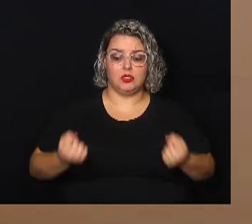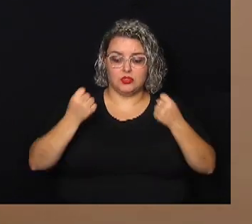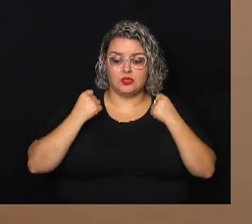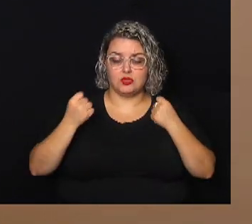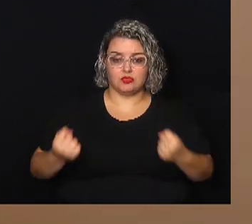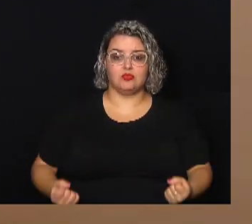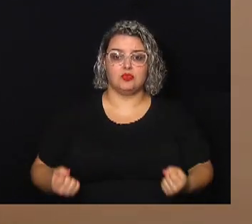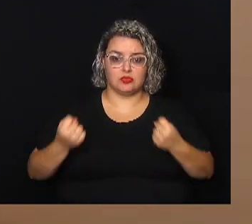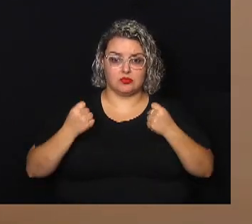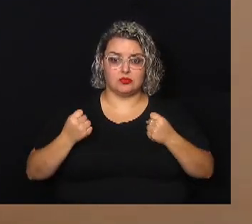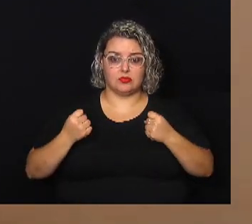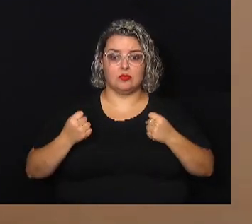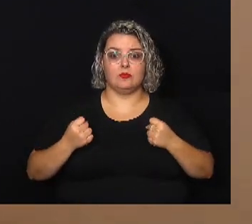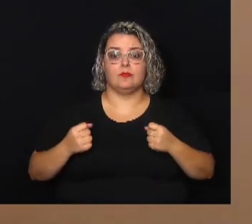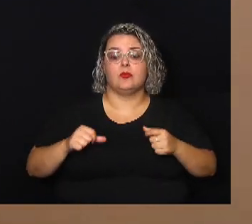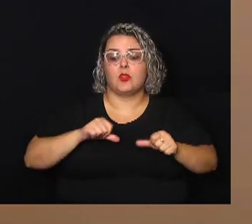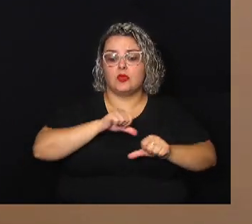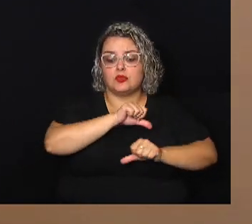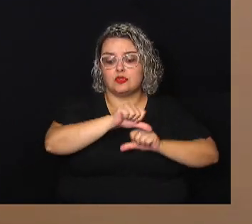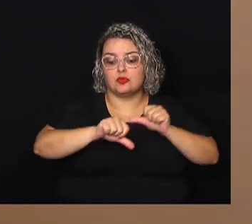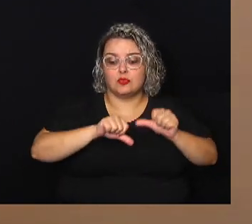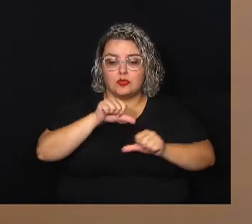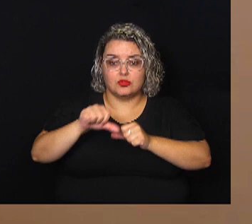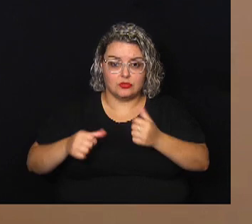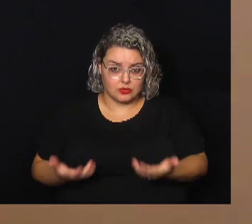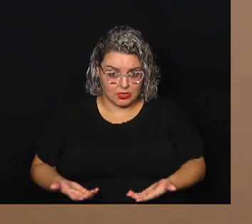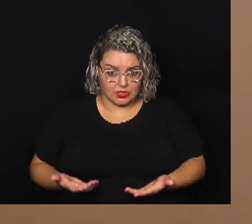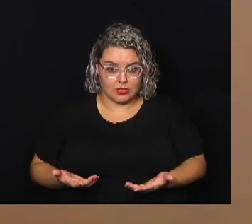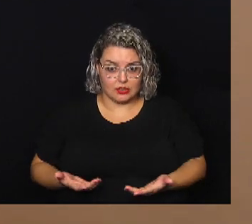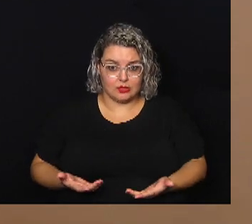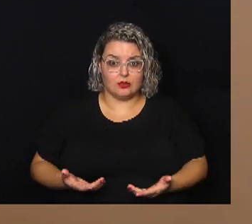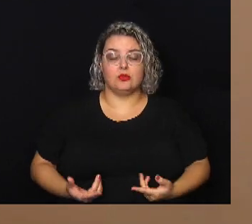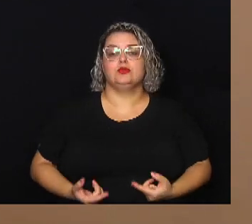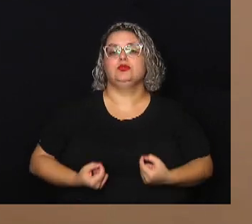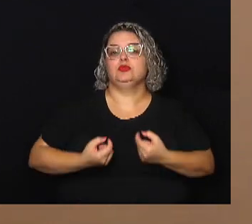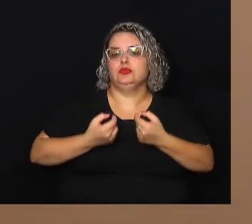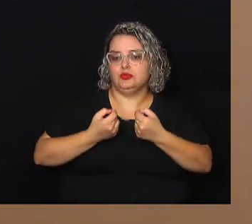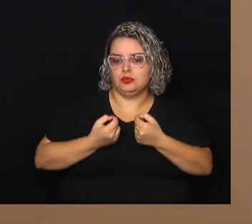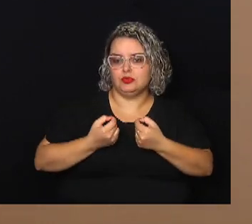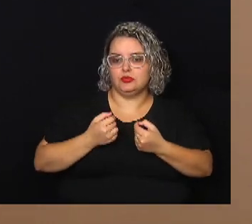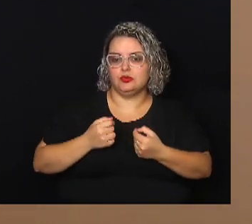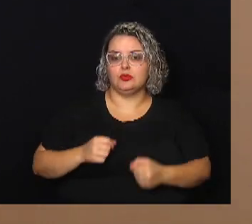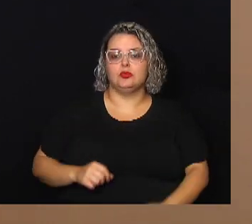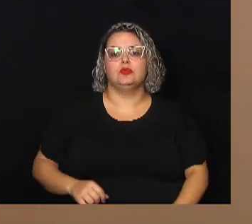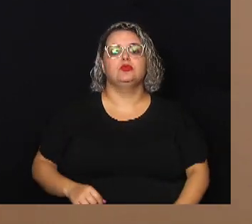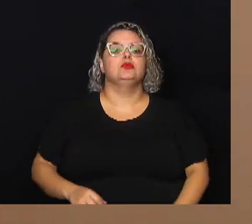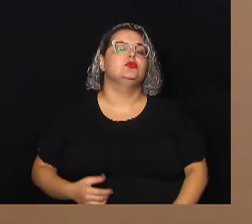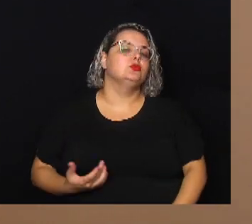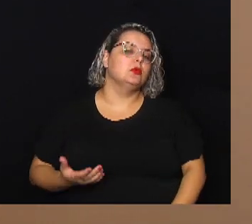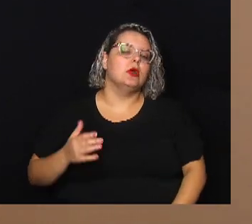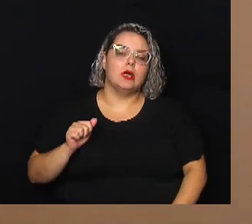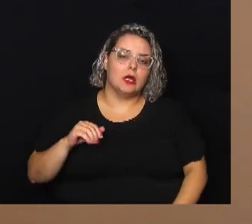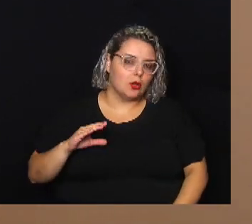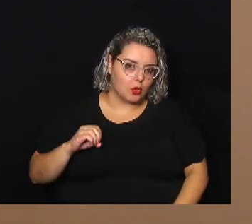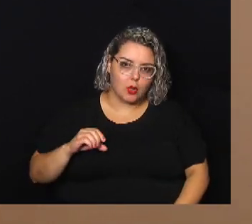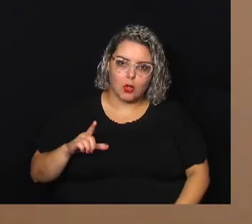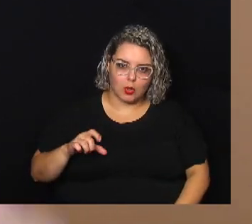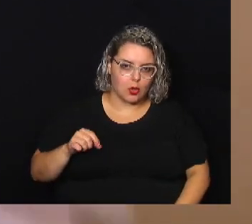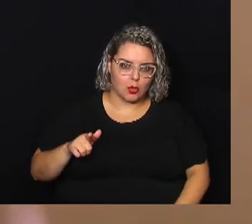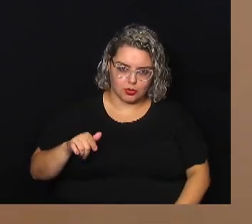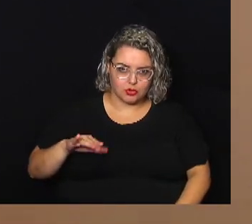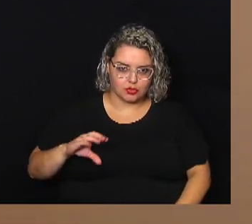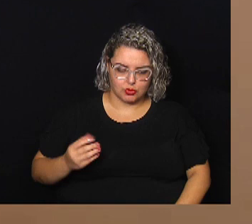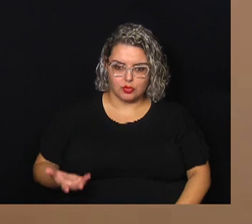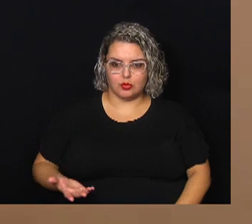fatores modificáveis no diagnóstico oncológico. São, por exemplo, você tem